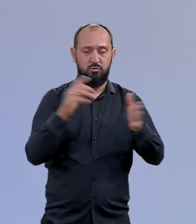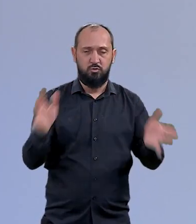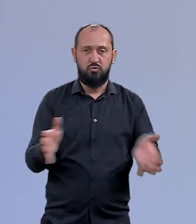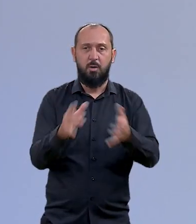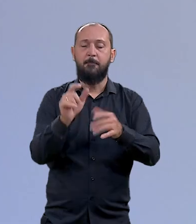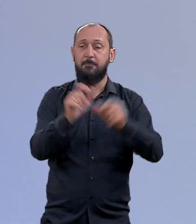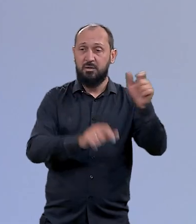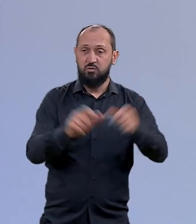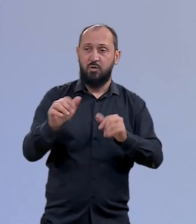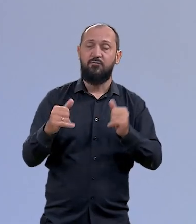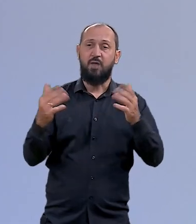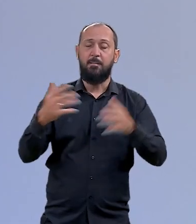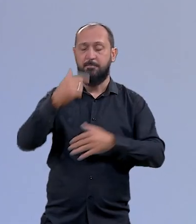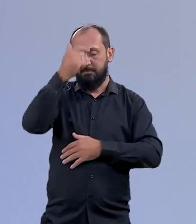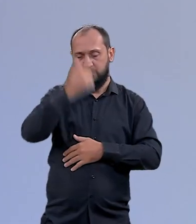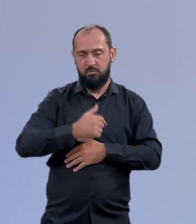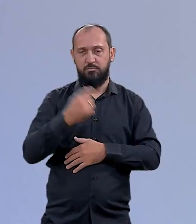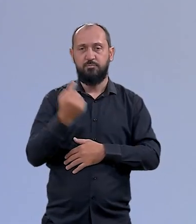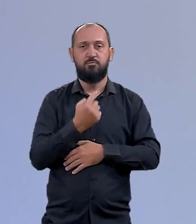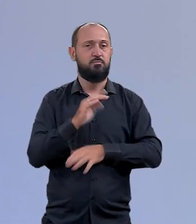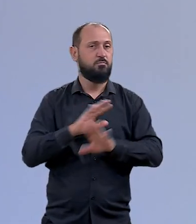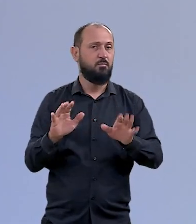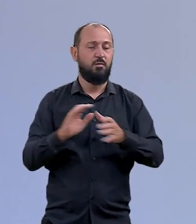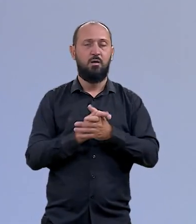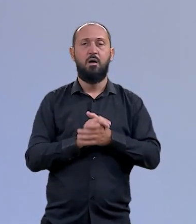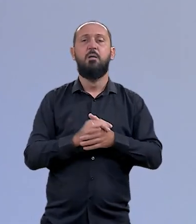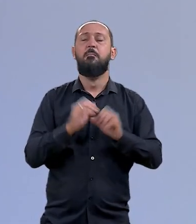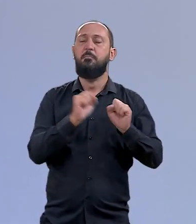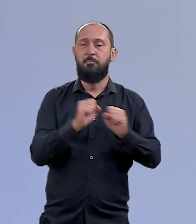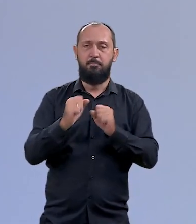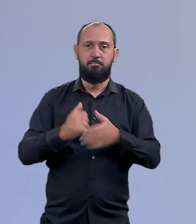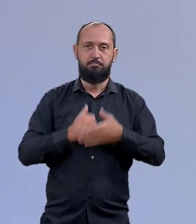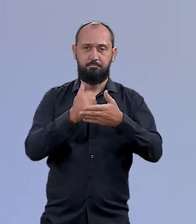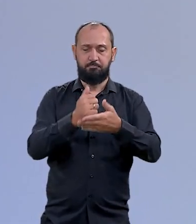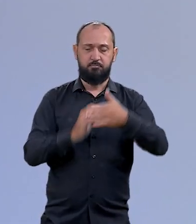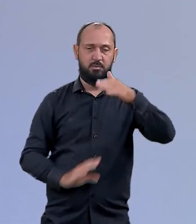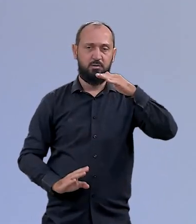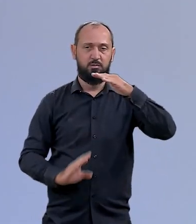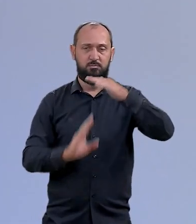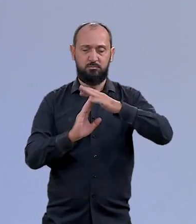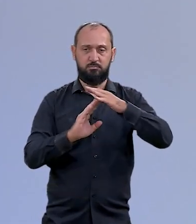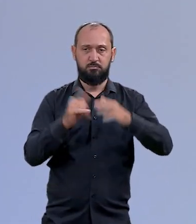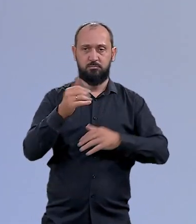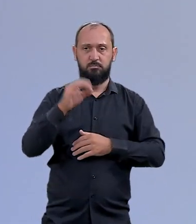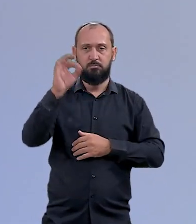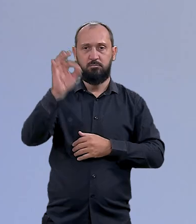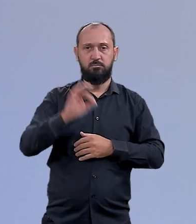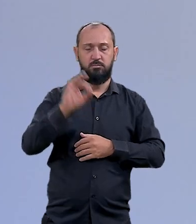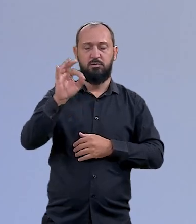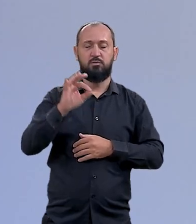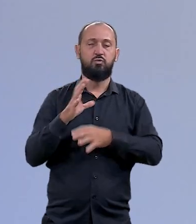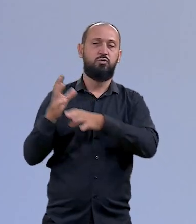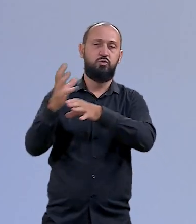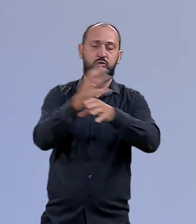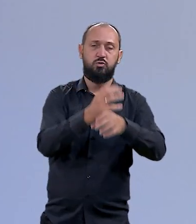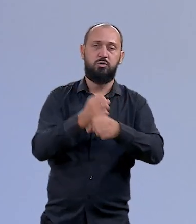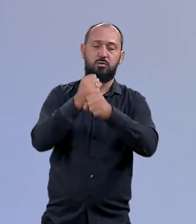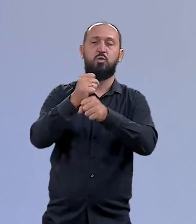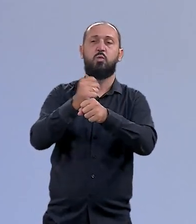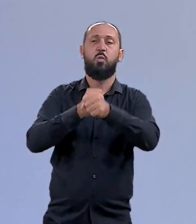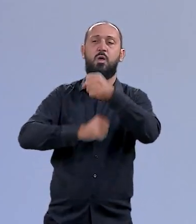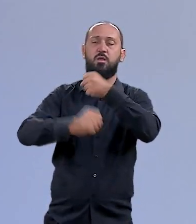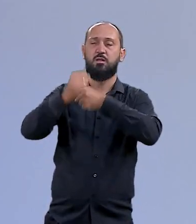podem contribuir limitado a 10% do faturamento bruto do ano anterior. Esta é a regra que se aplica